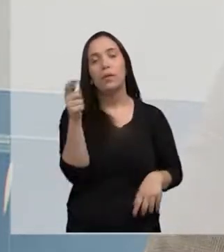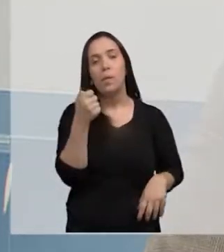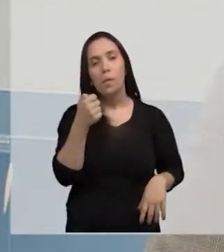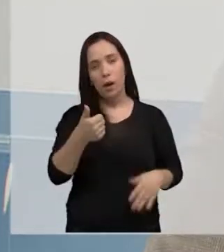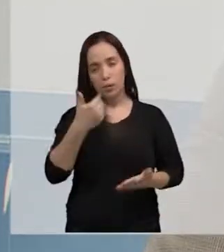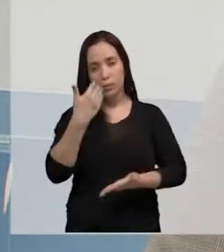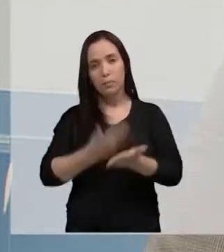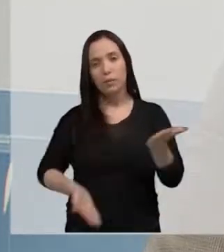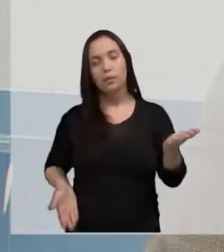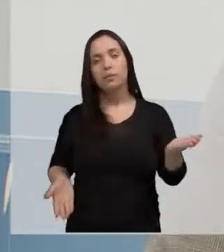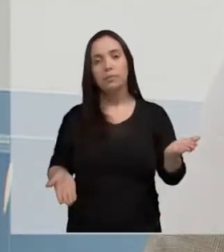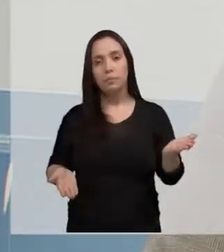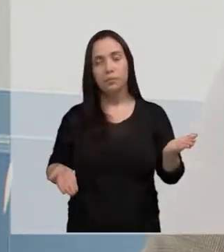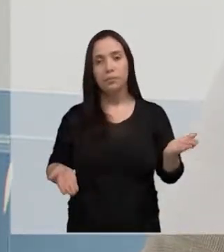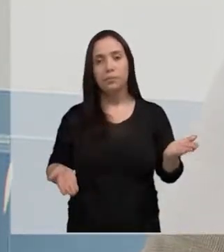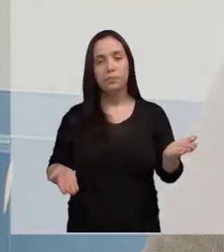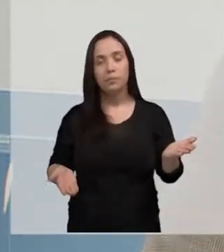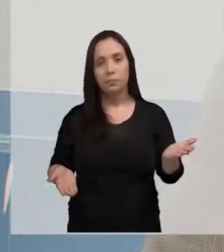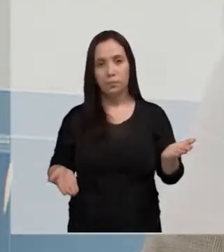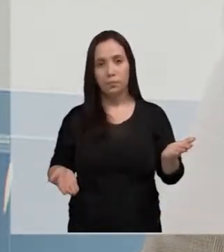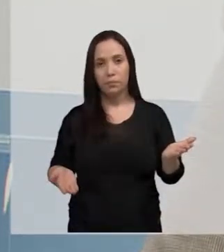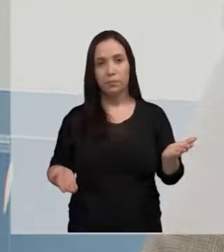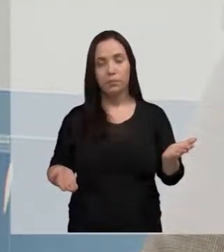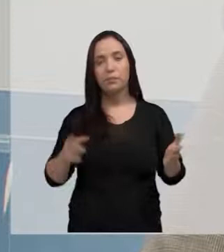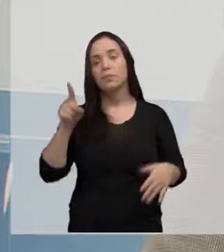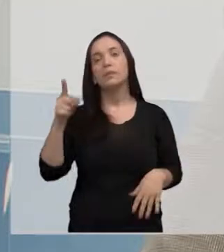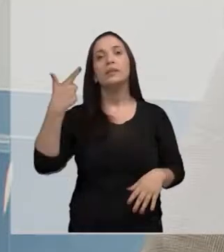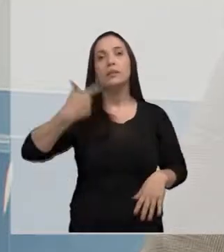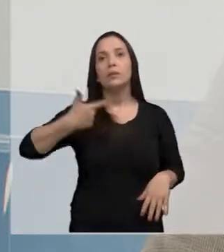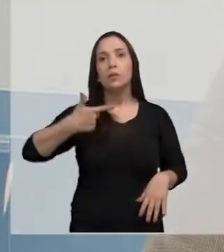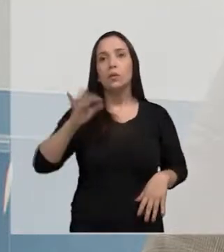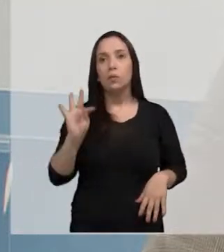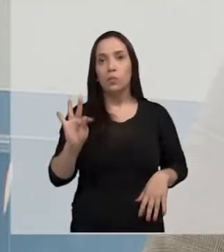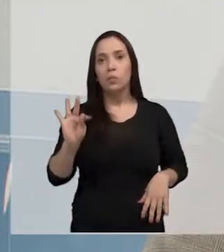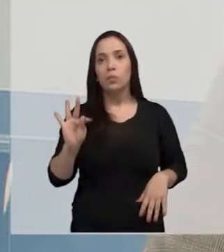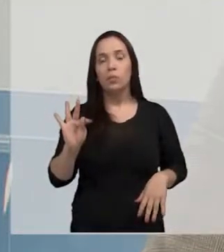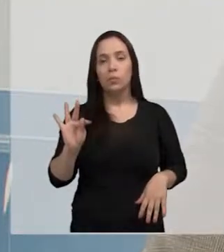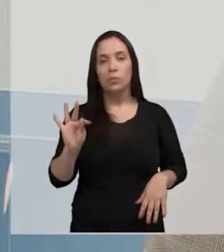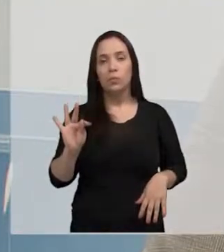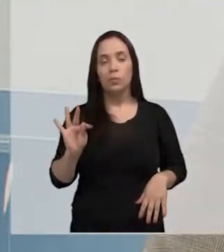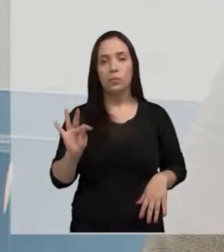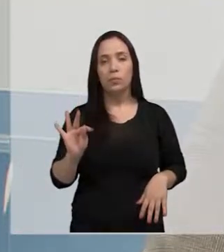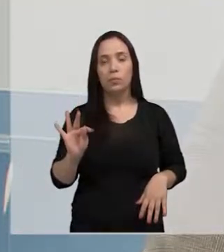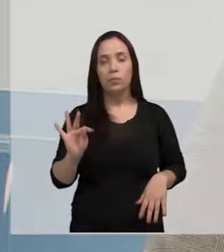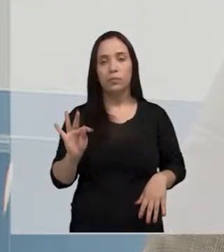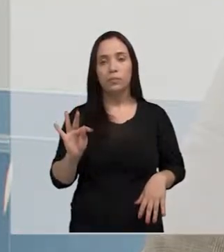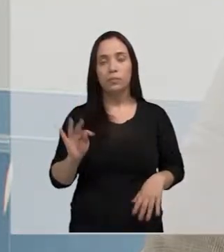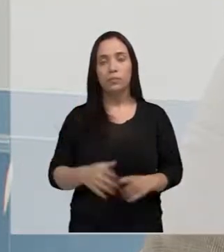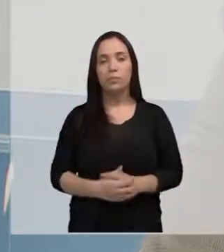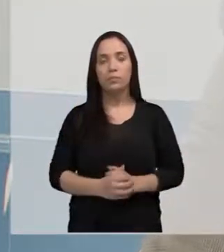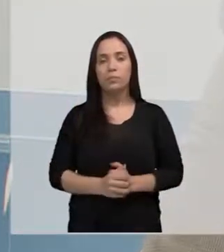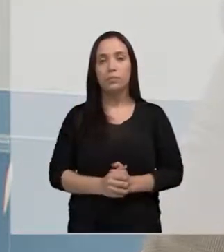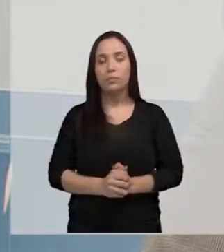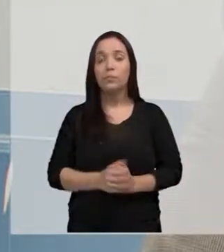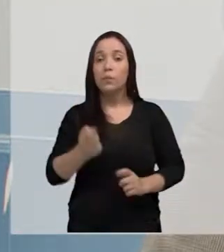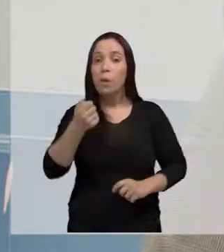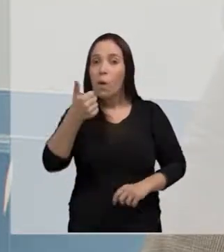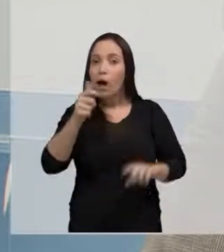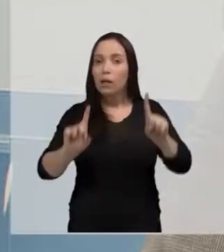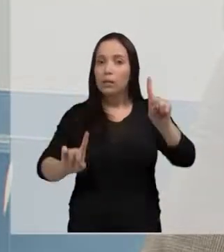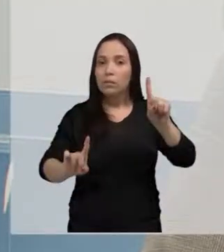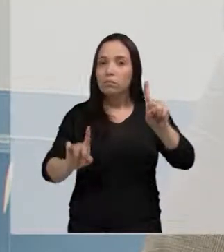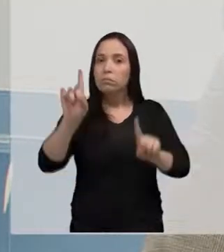perder. Assim, o candidato chegou no segundo turno liderando, né, a votação. Mas por pouco foi